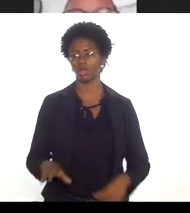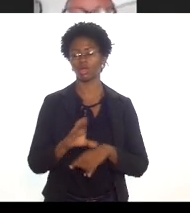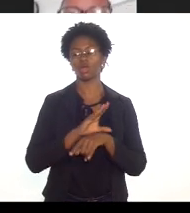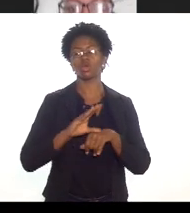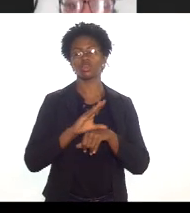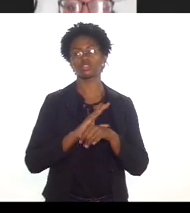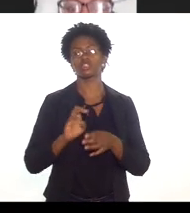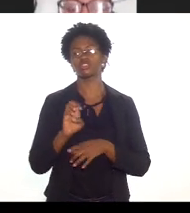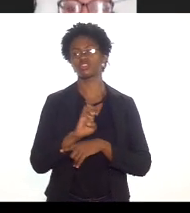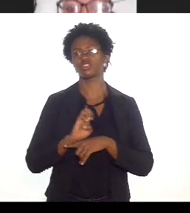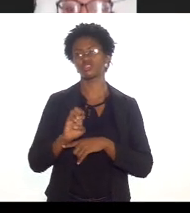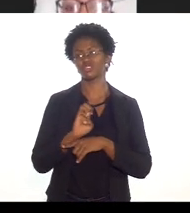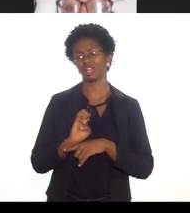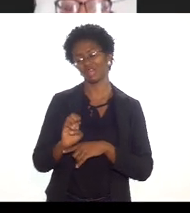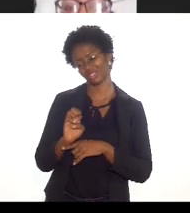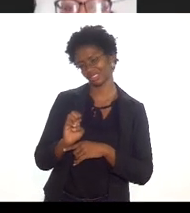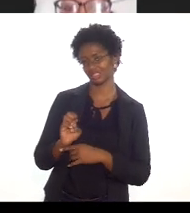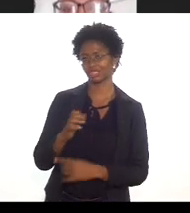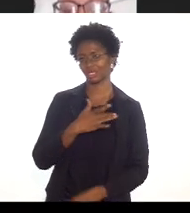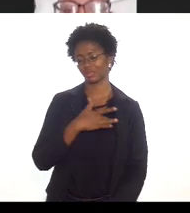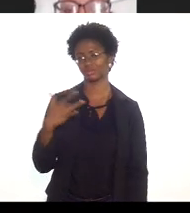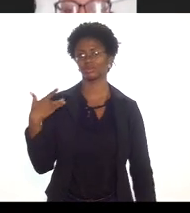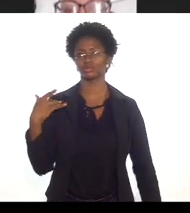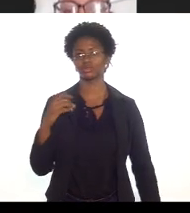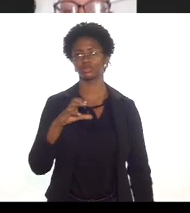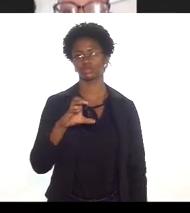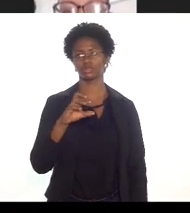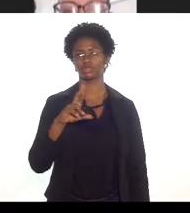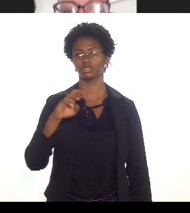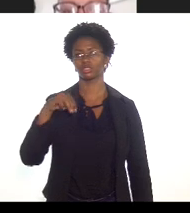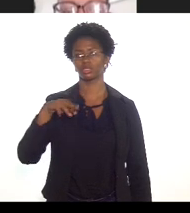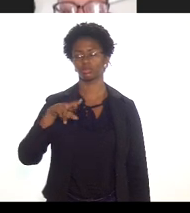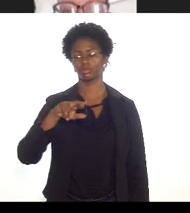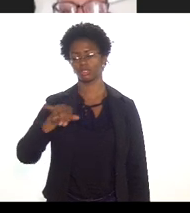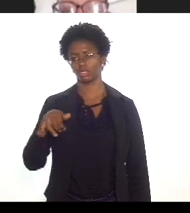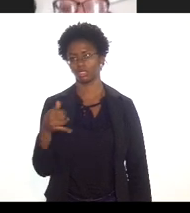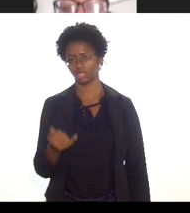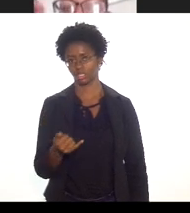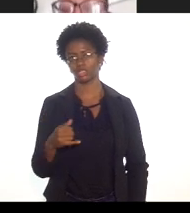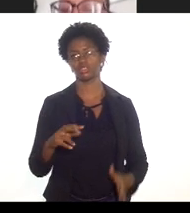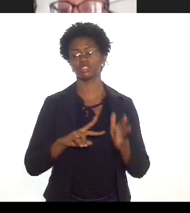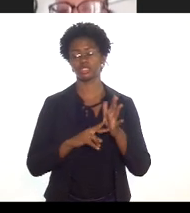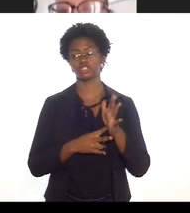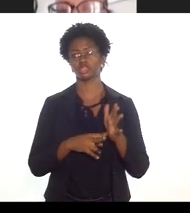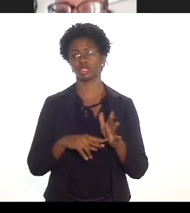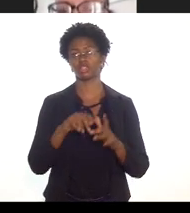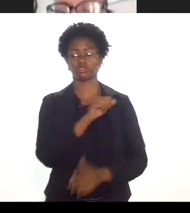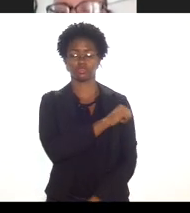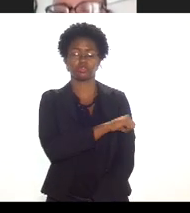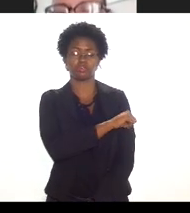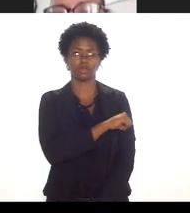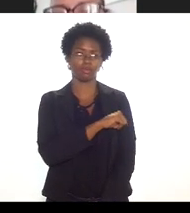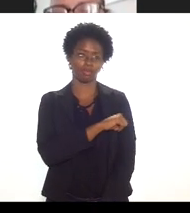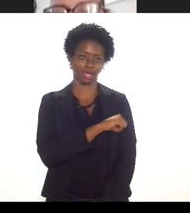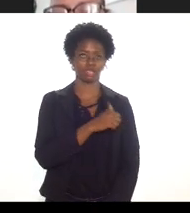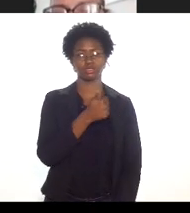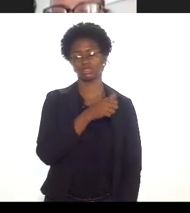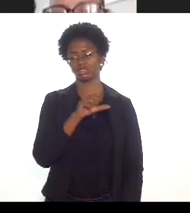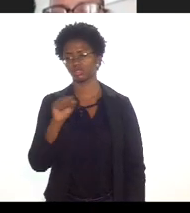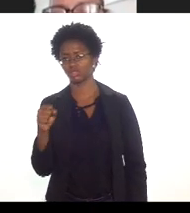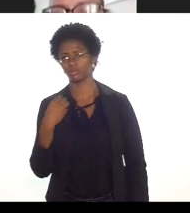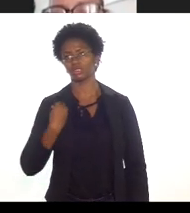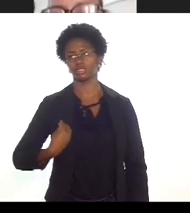do CREMERJ, do Sindicato de Enfermagem, das assessorias presentes,